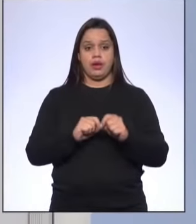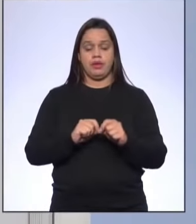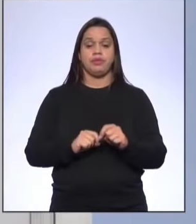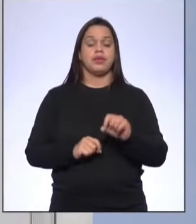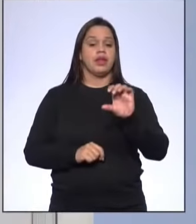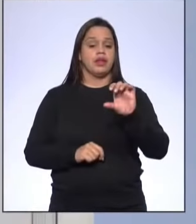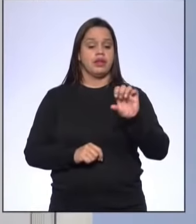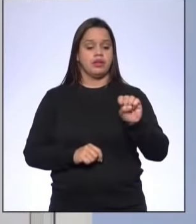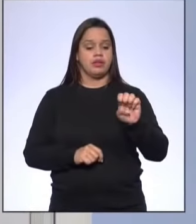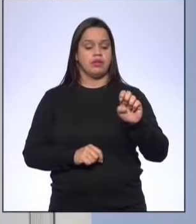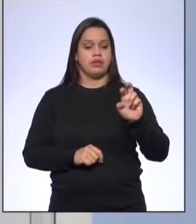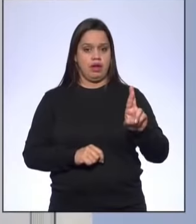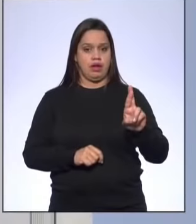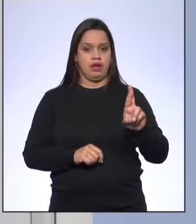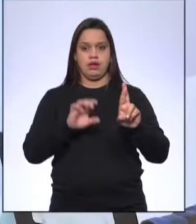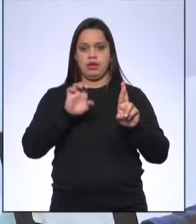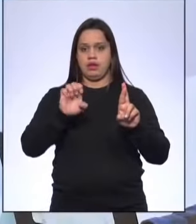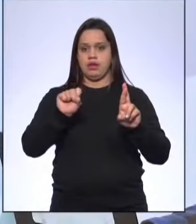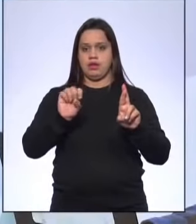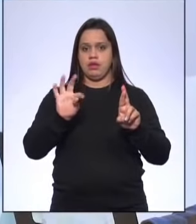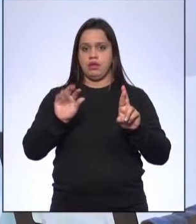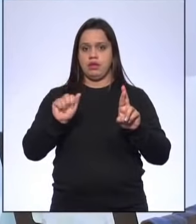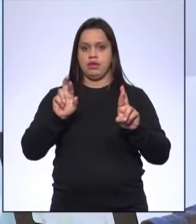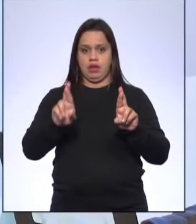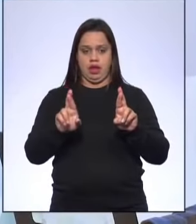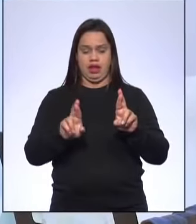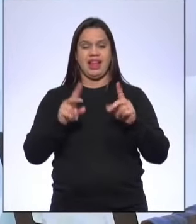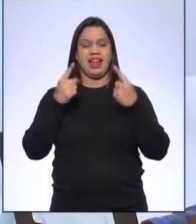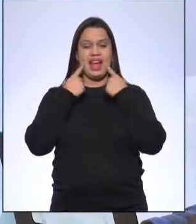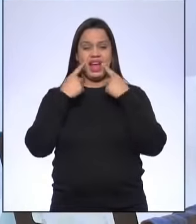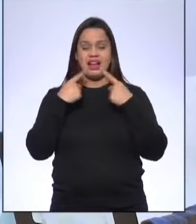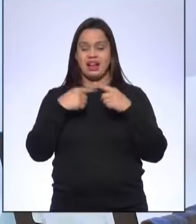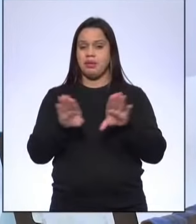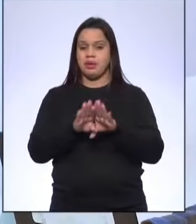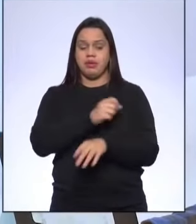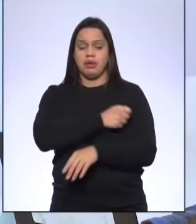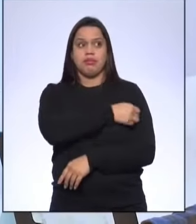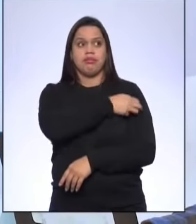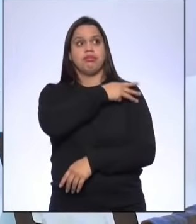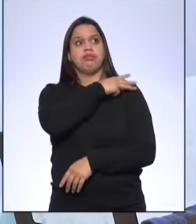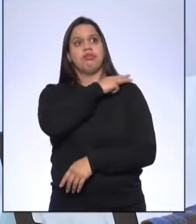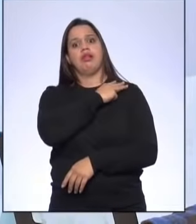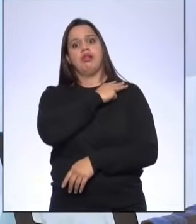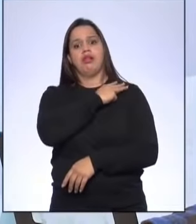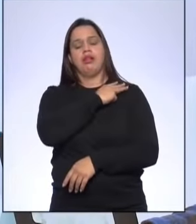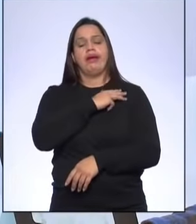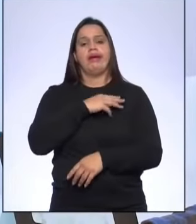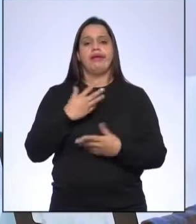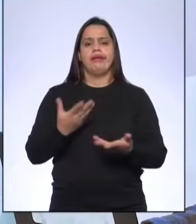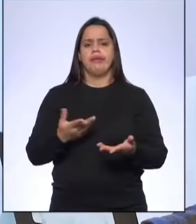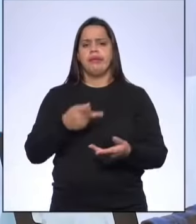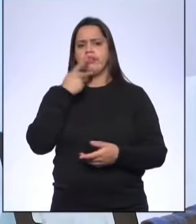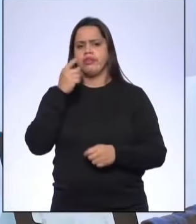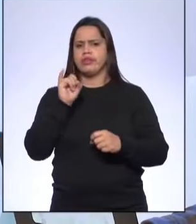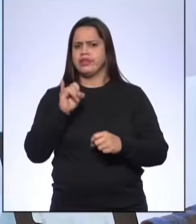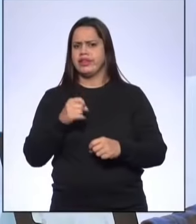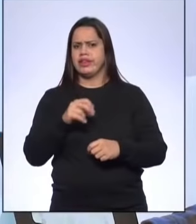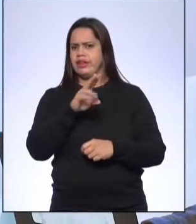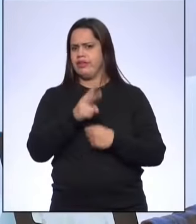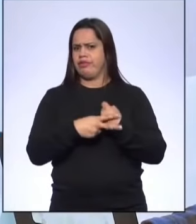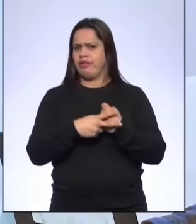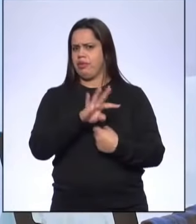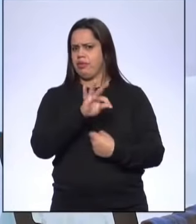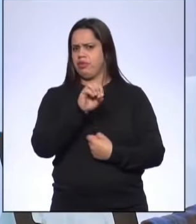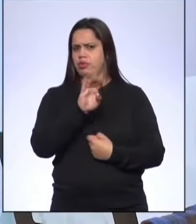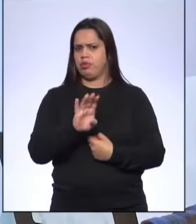reclamam até no terceiro ano do ensino médio que eles vivem aprendendo verbo to be mas se o verbo to be é a base do inglês